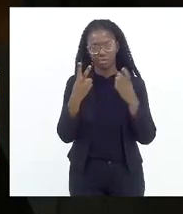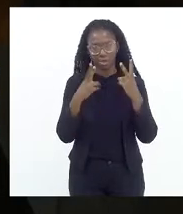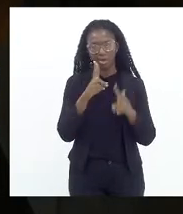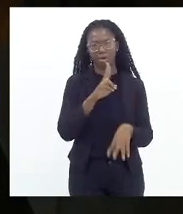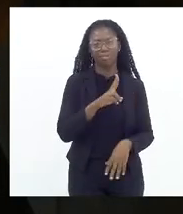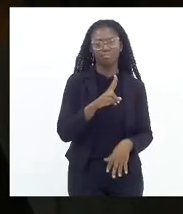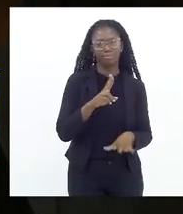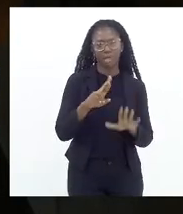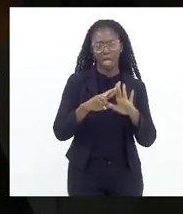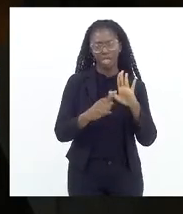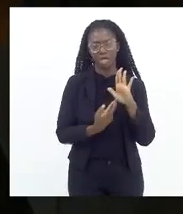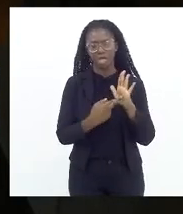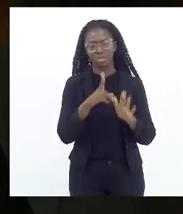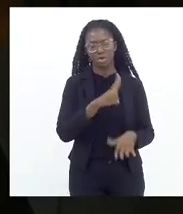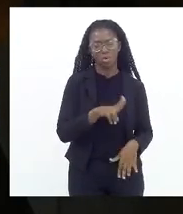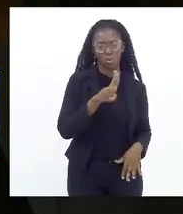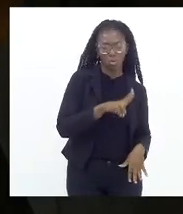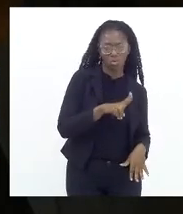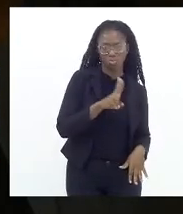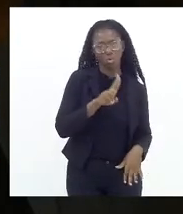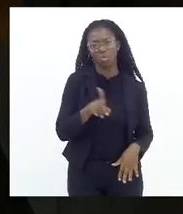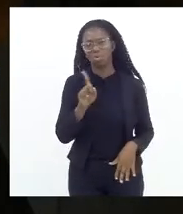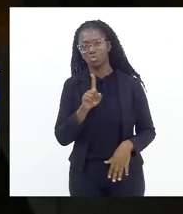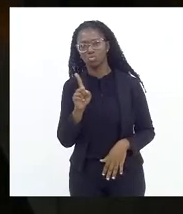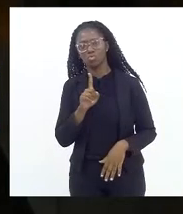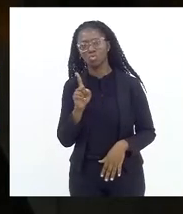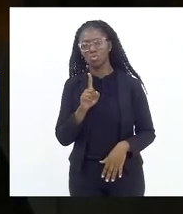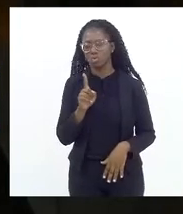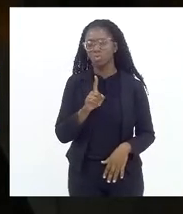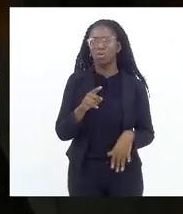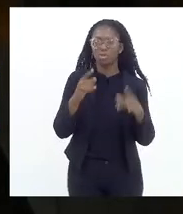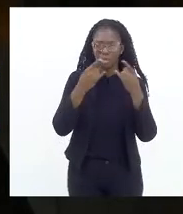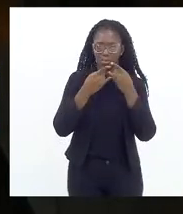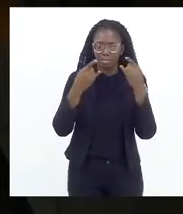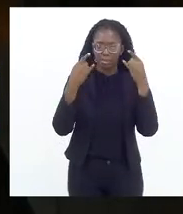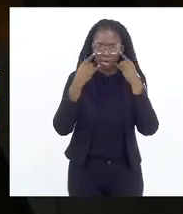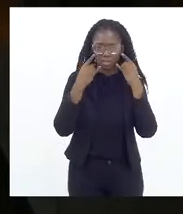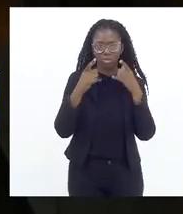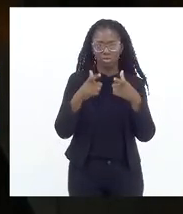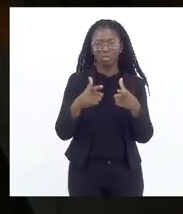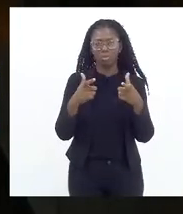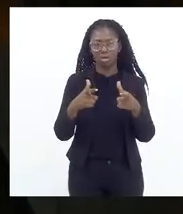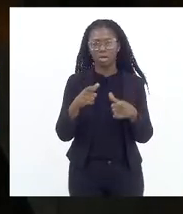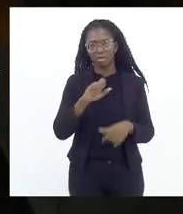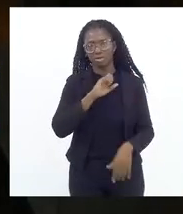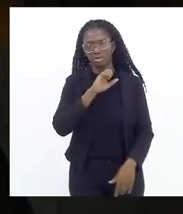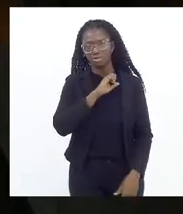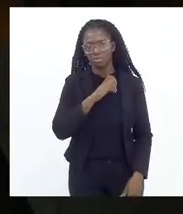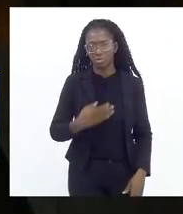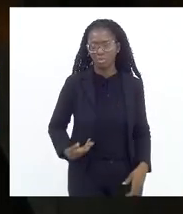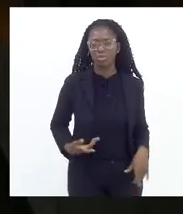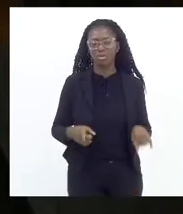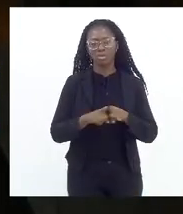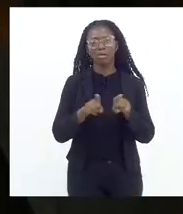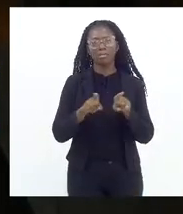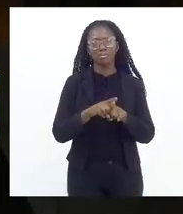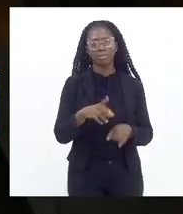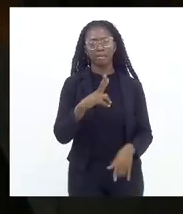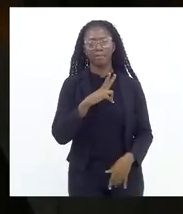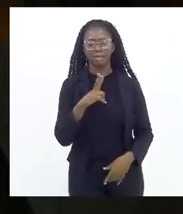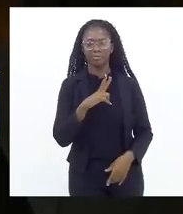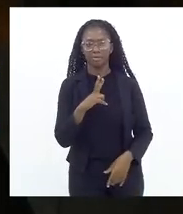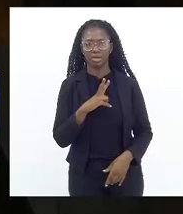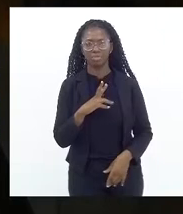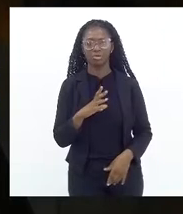máscaras em locais públicos e privados. Na prática, o que que o projeto faz? Ele muda